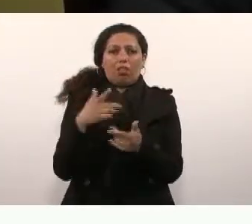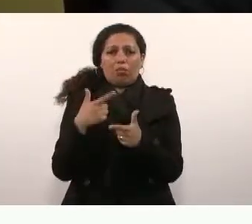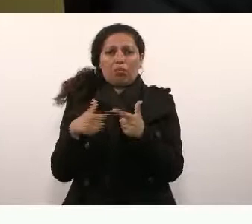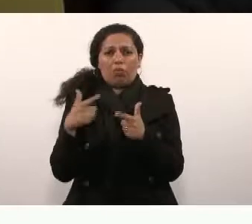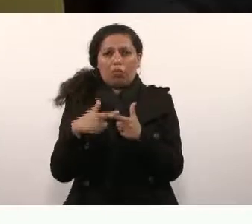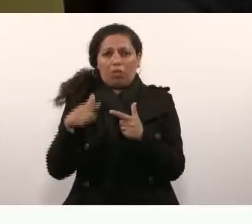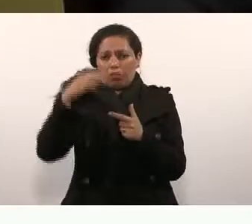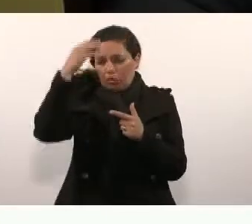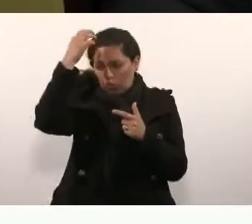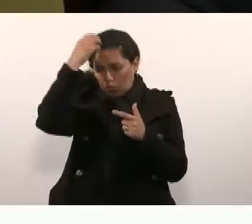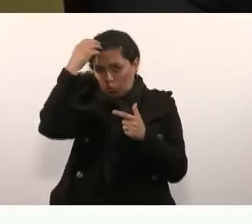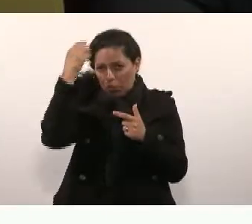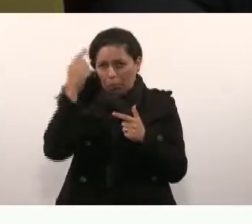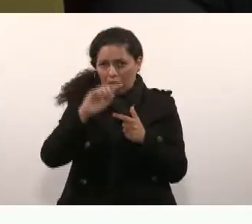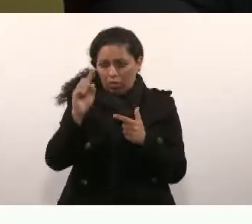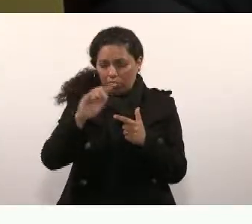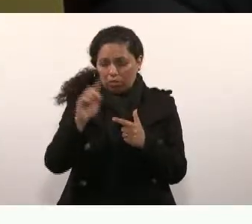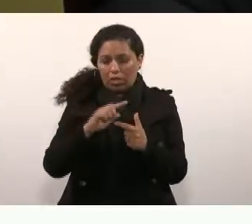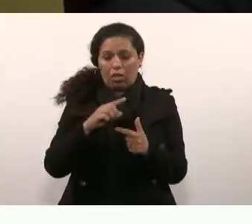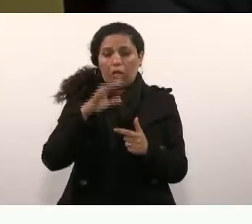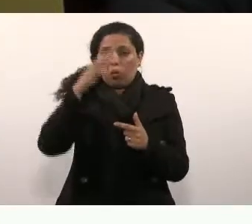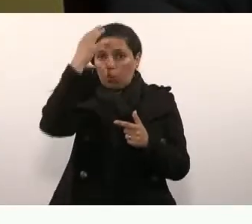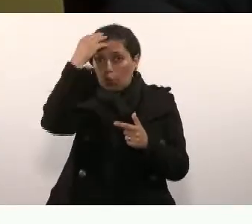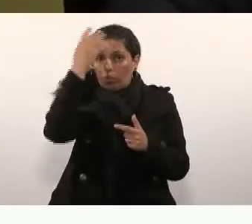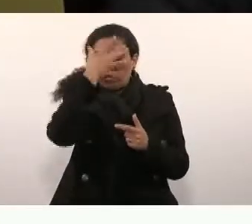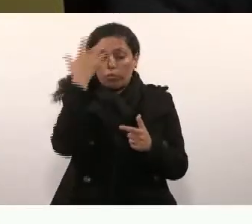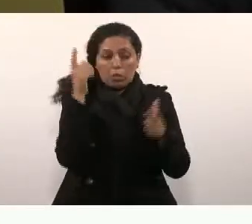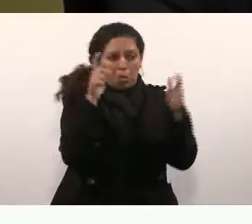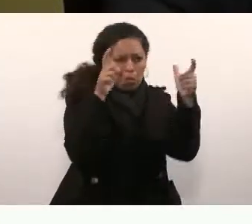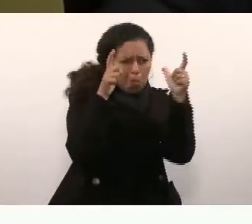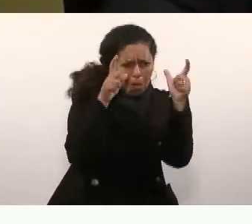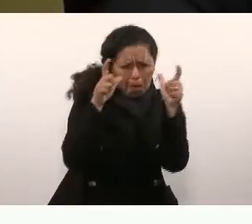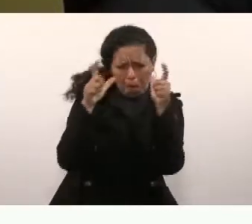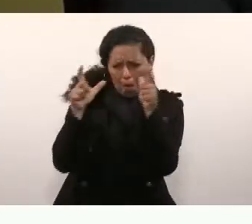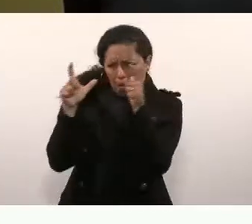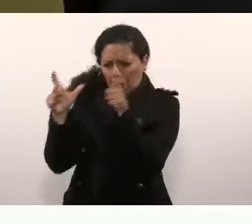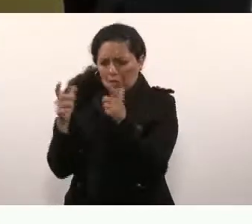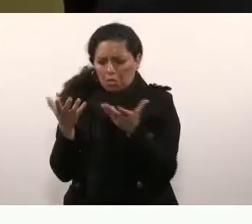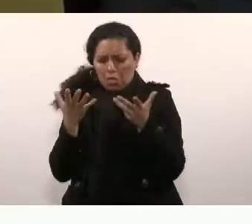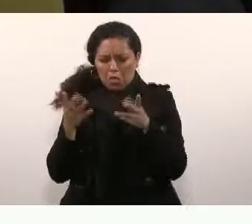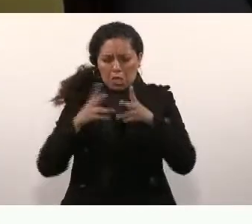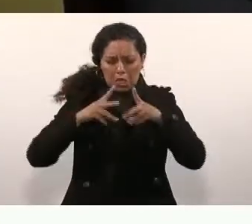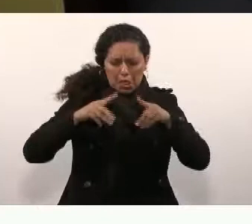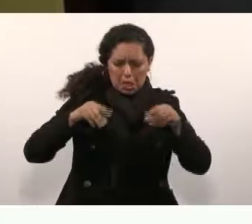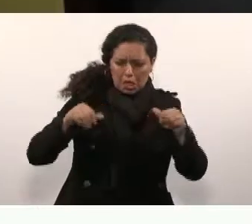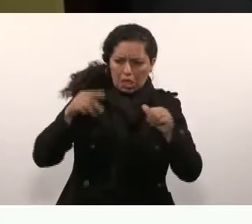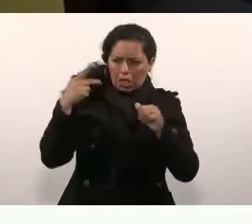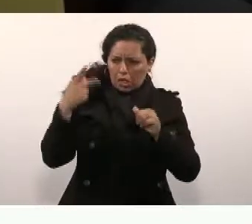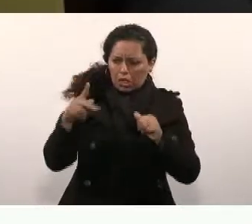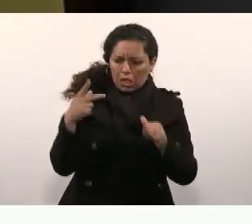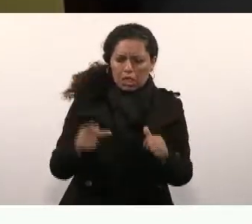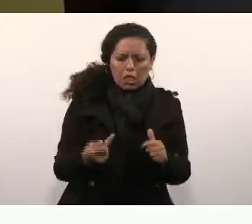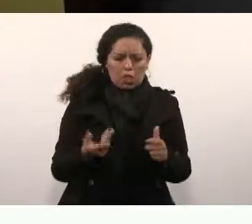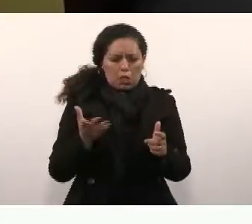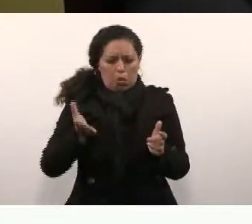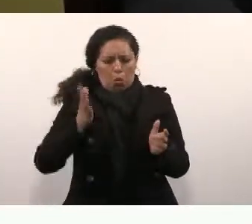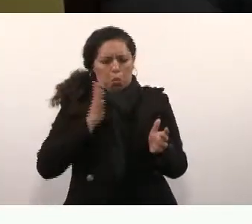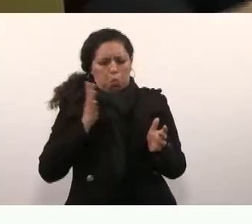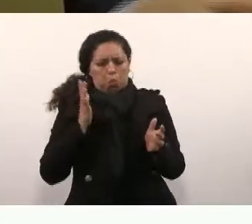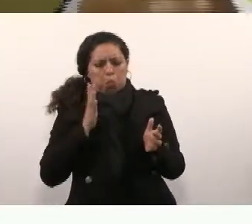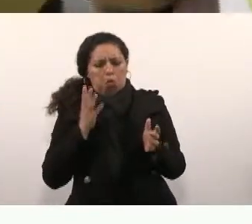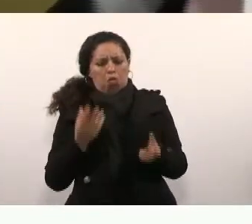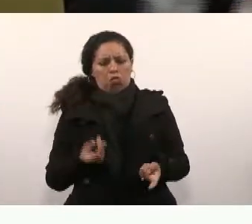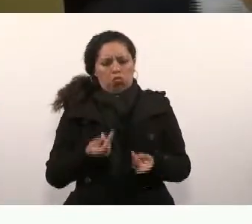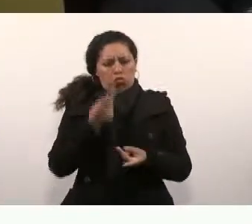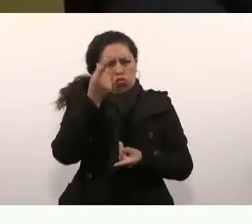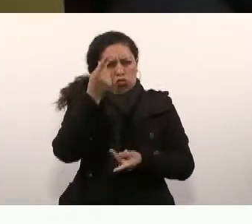quem teve uma ganância exagerada em ficar mais rico ainda, em ganhar dinheiro com facilidade, em